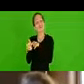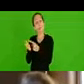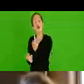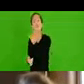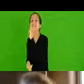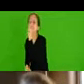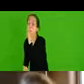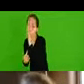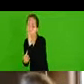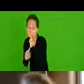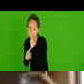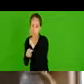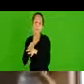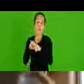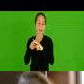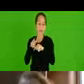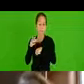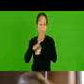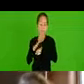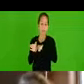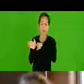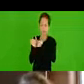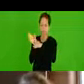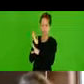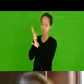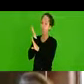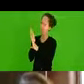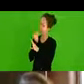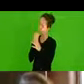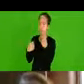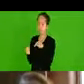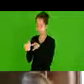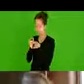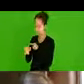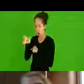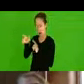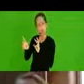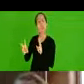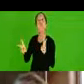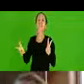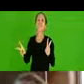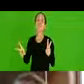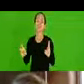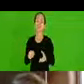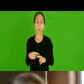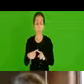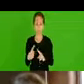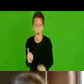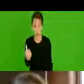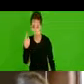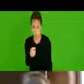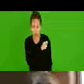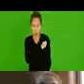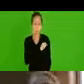identificada por mim, que vale a pena ser investigada. não é porque é um aluno, percebe?